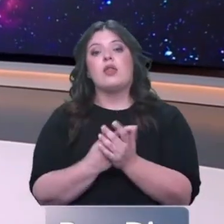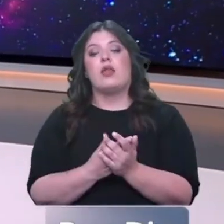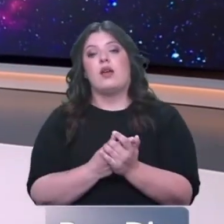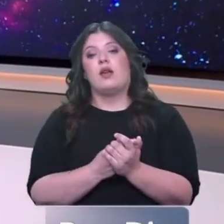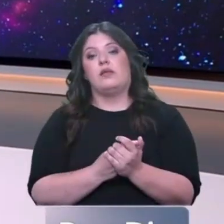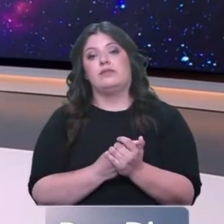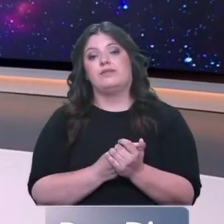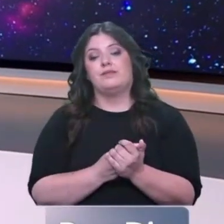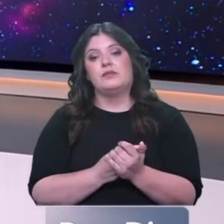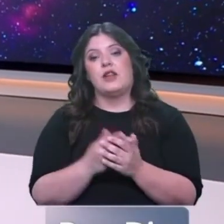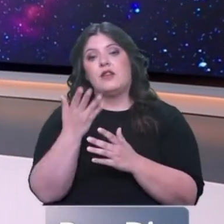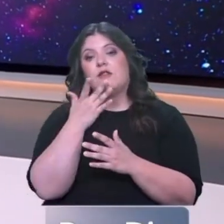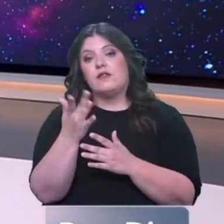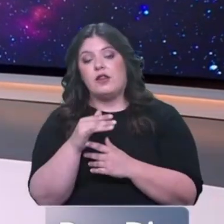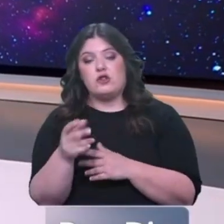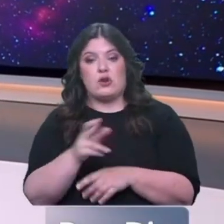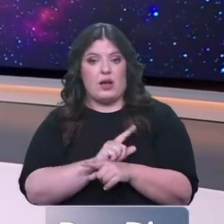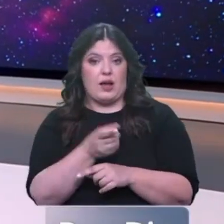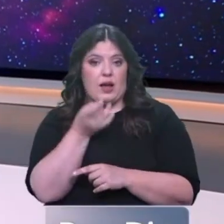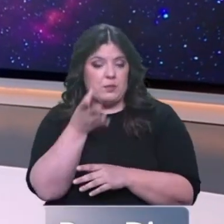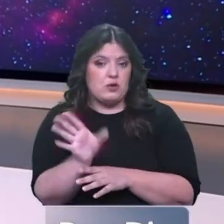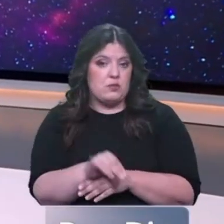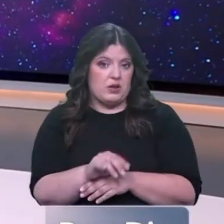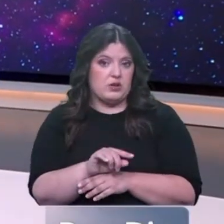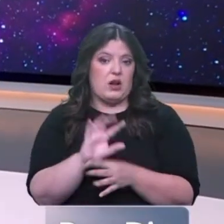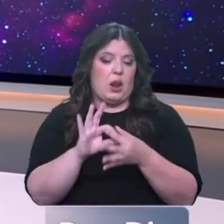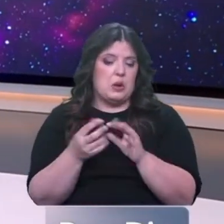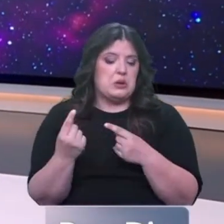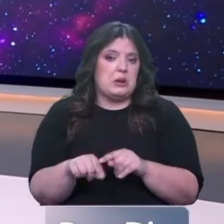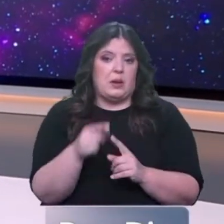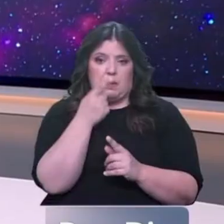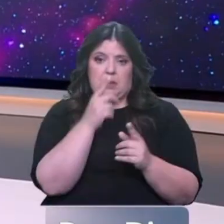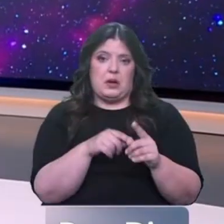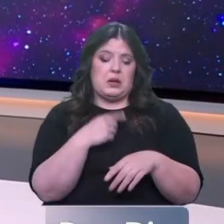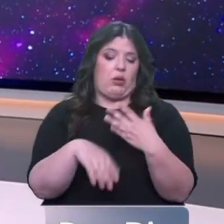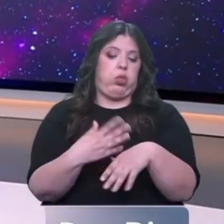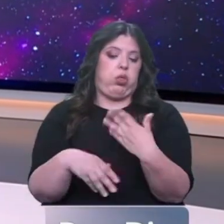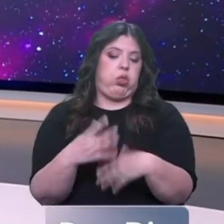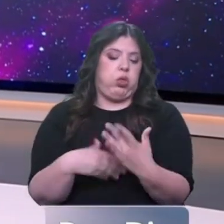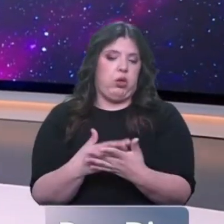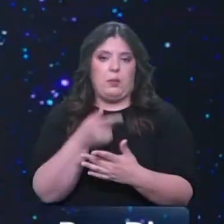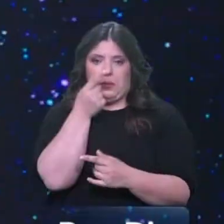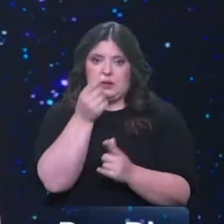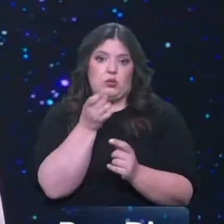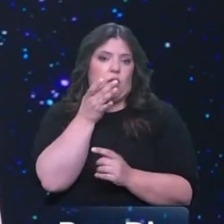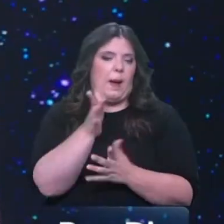ter ventos mais velozes. Tem lógica, parece que é uma panela em ebulição e, portanto, deve ser tudo